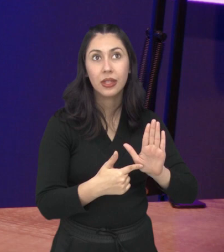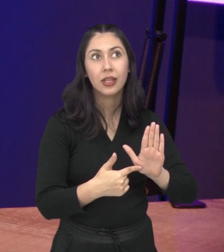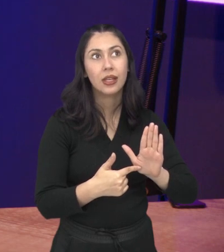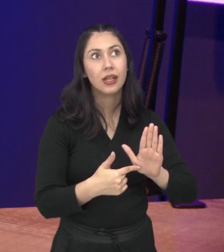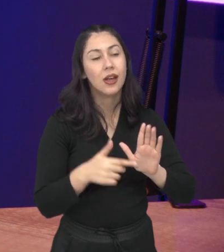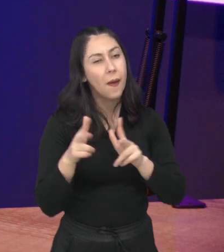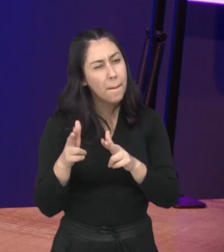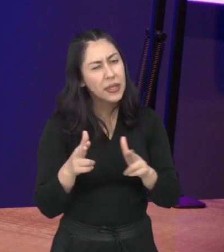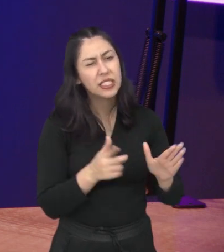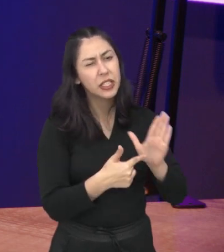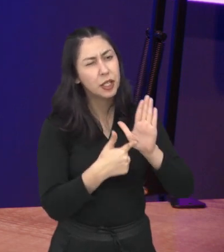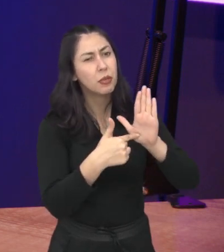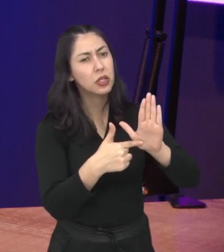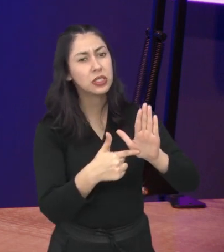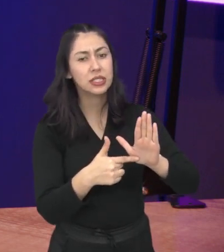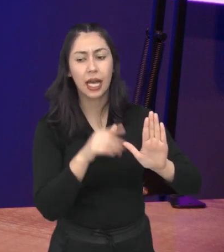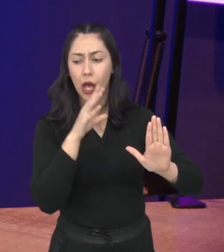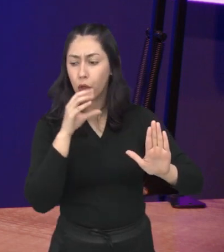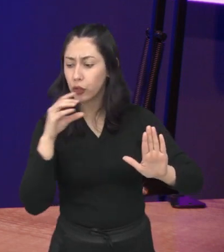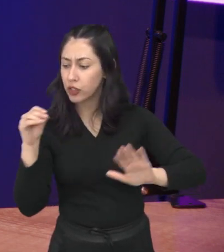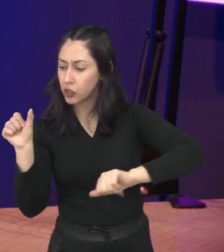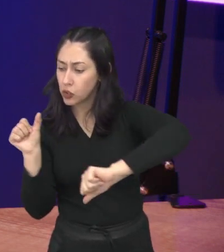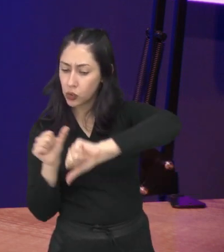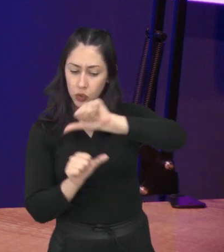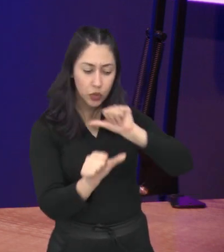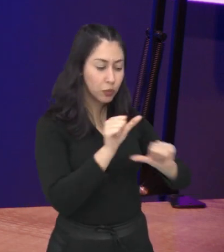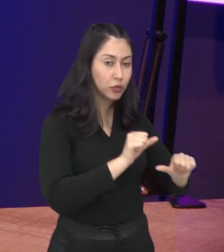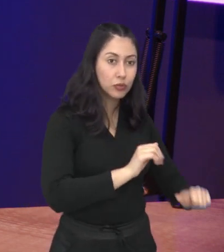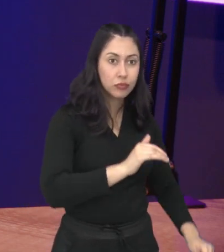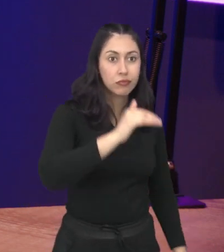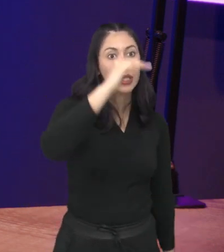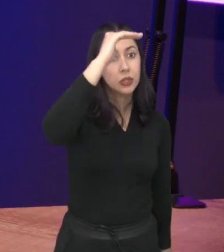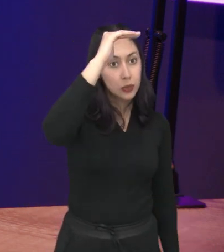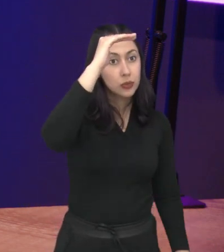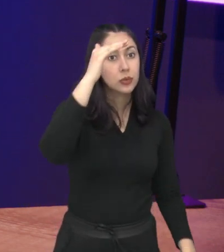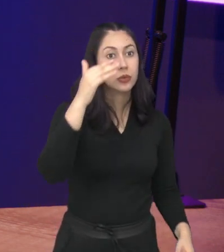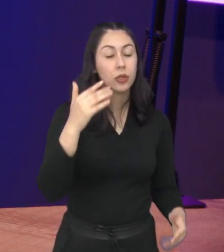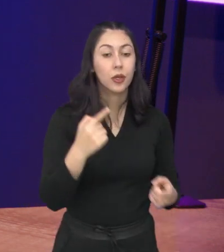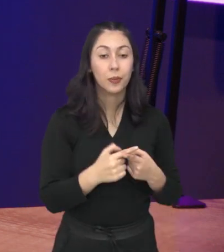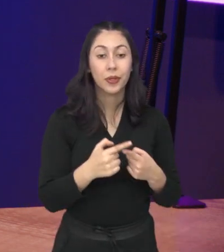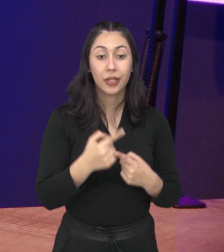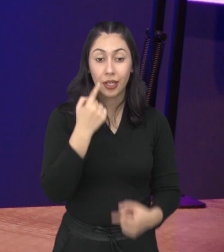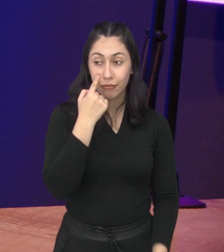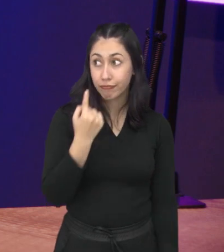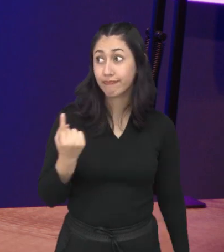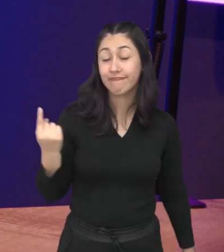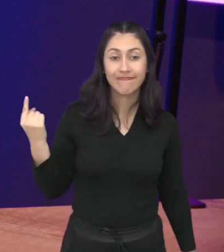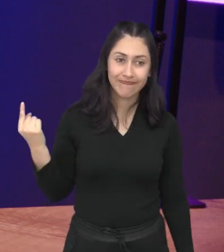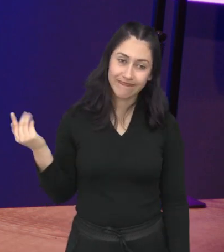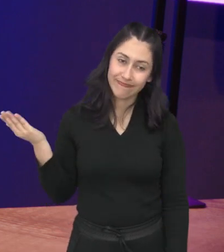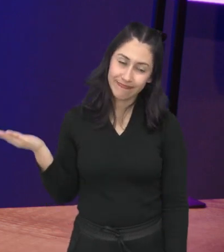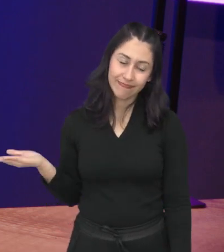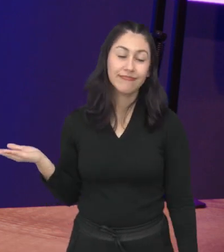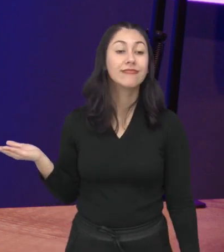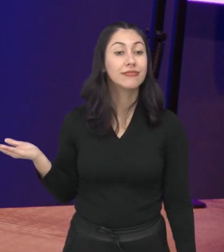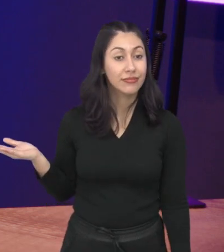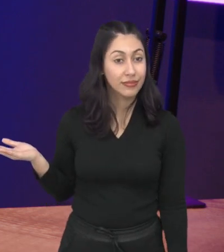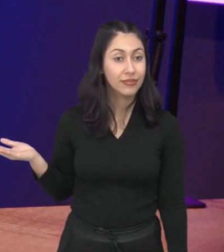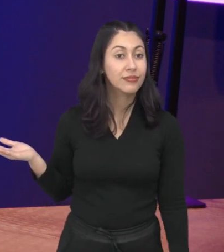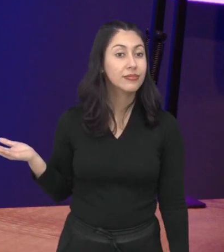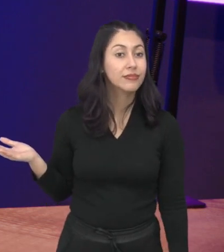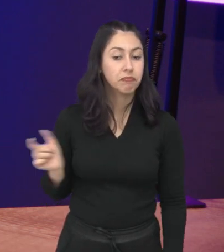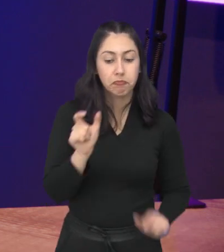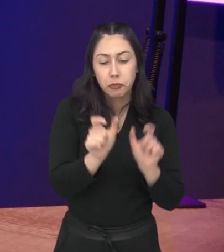para mostrar essa questão da transição, né, da adolescência para a vida adulta, porque tem a Joey, tem o